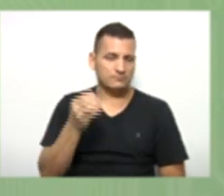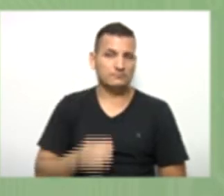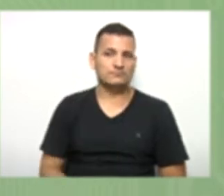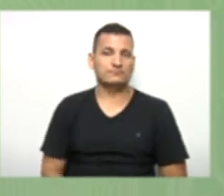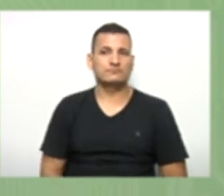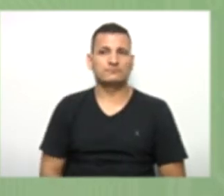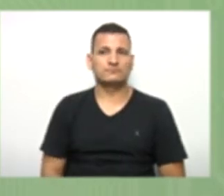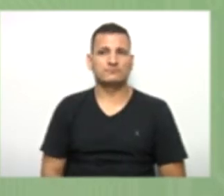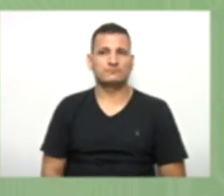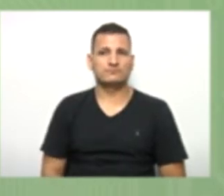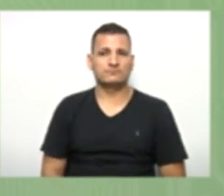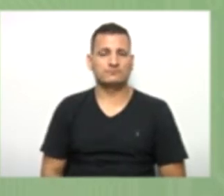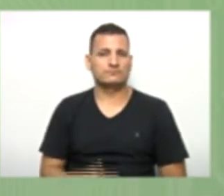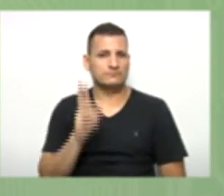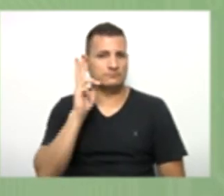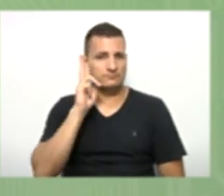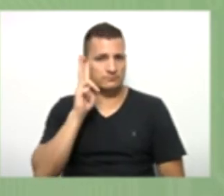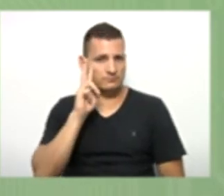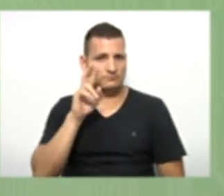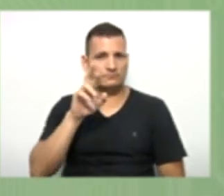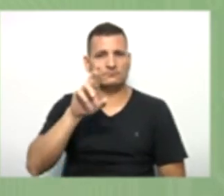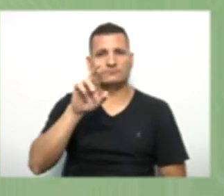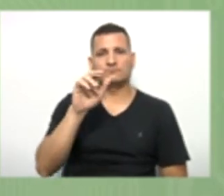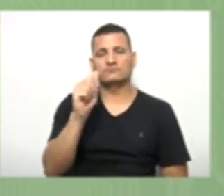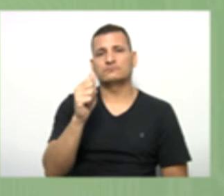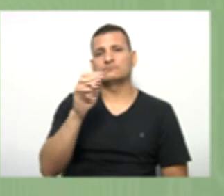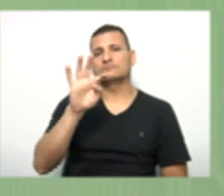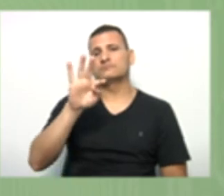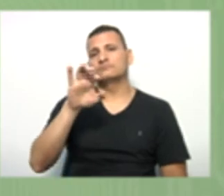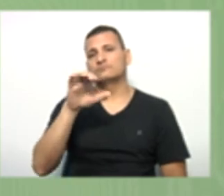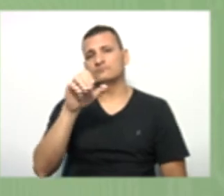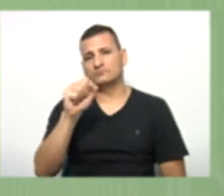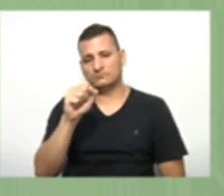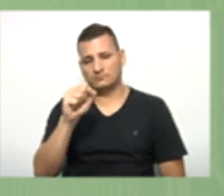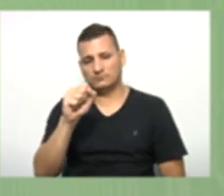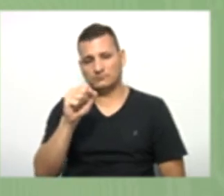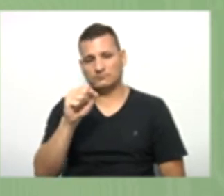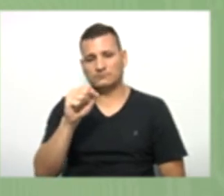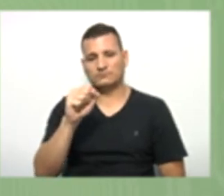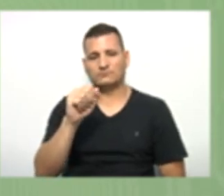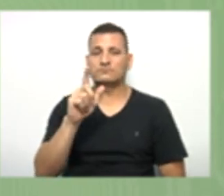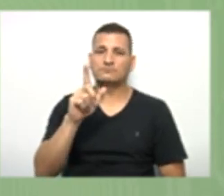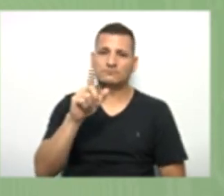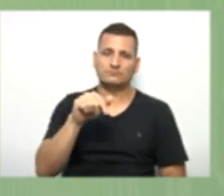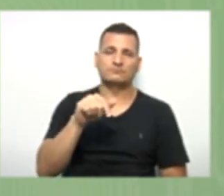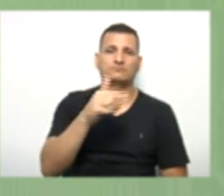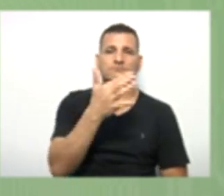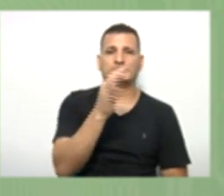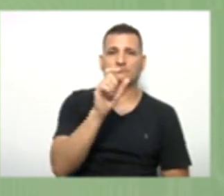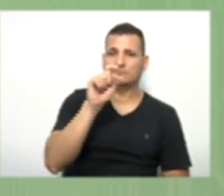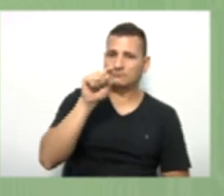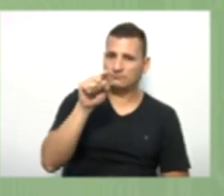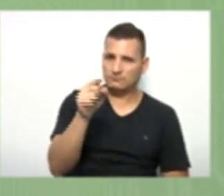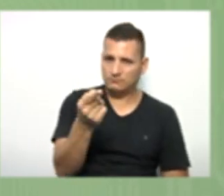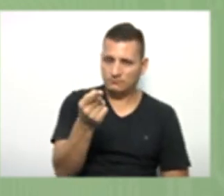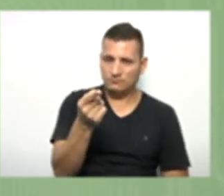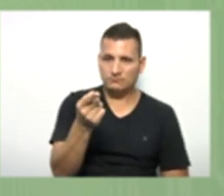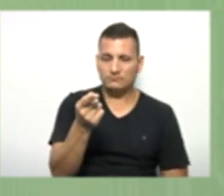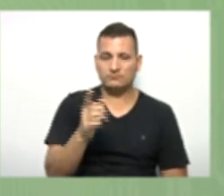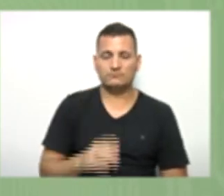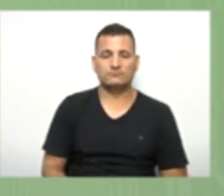a RATS, eu tenho que calcular ela dos atos cooperativos. Que são de R$10.000. Isso.